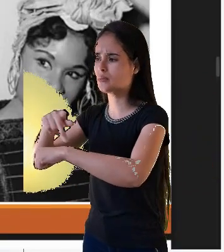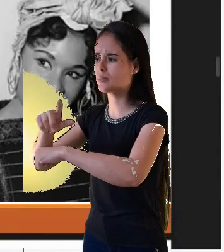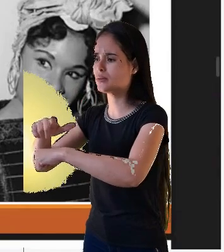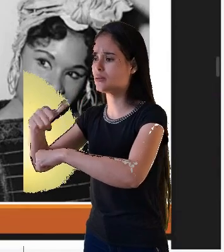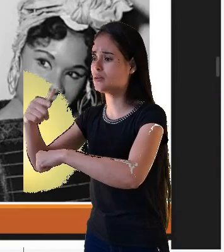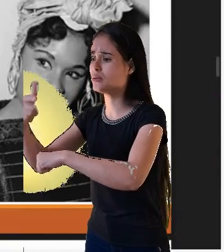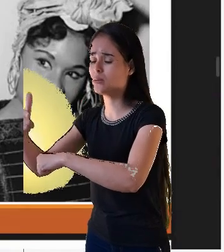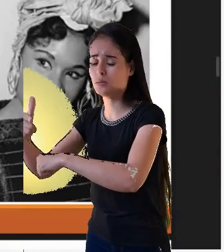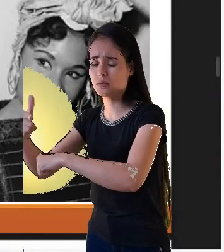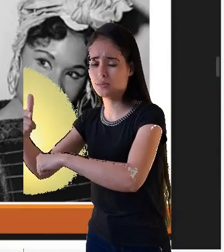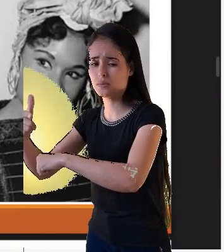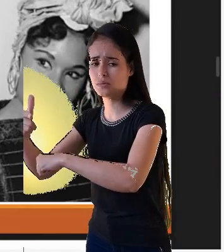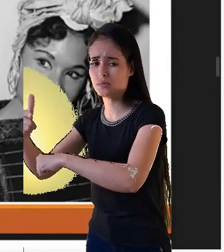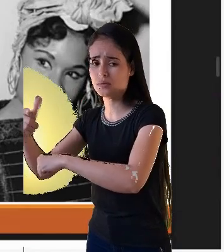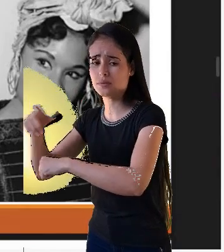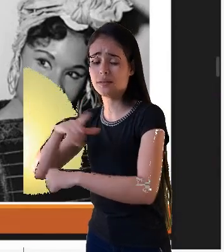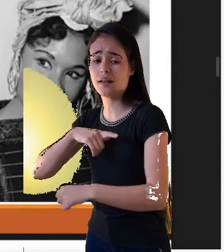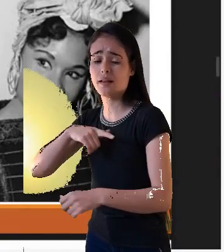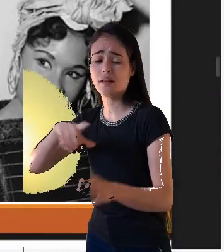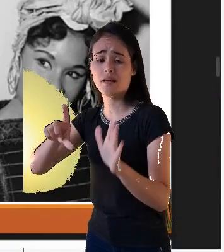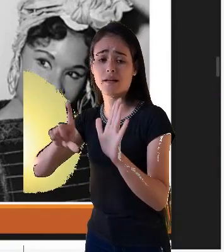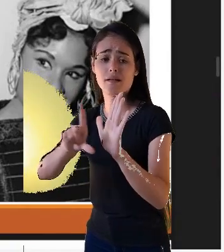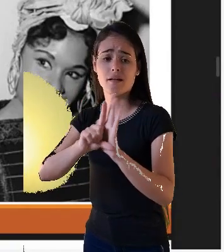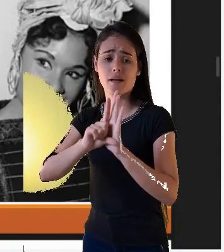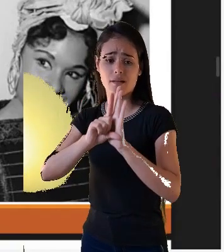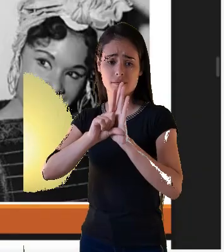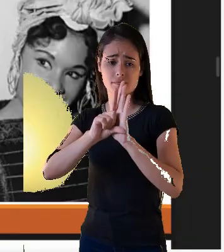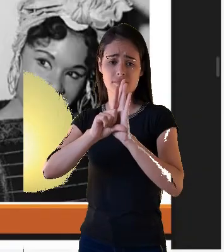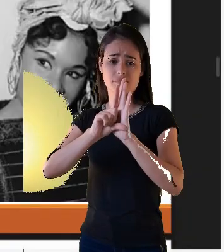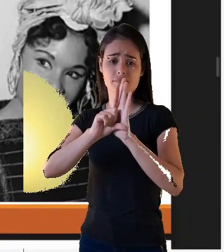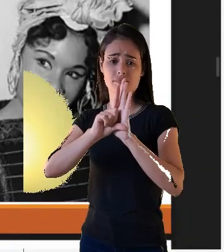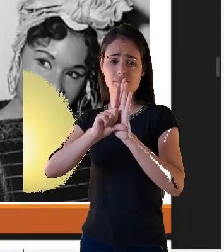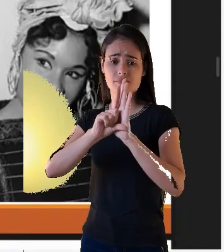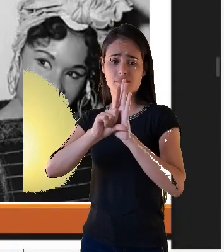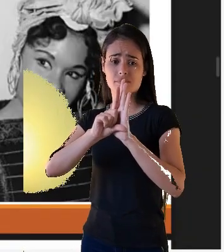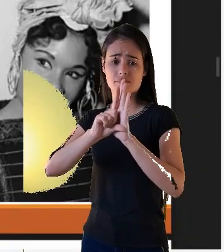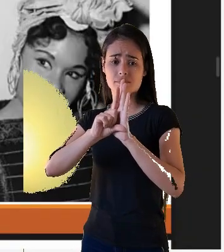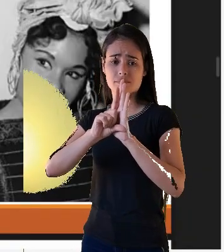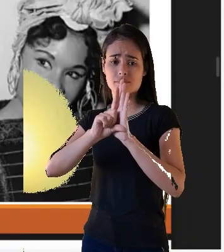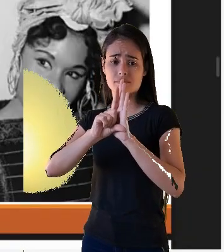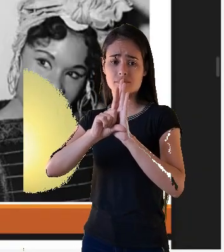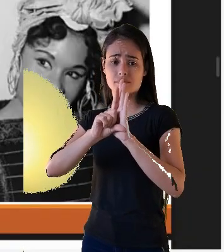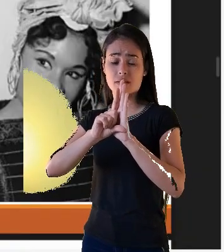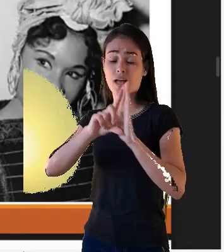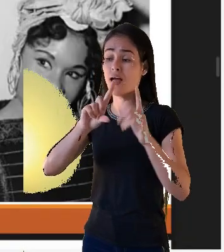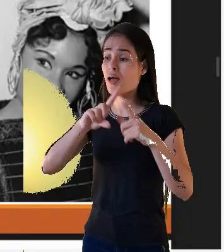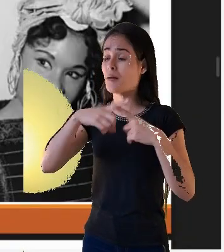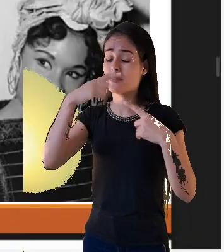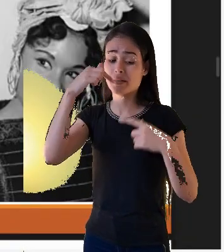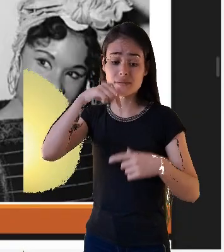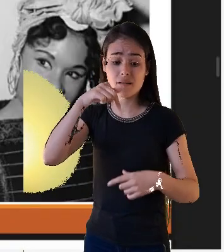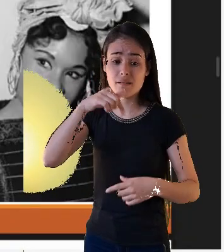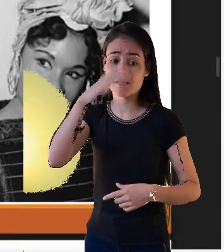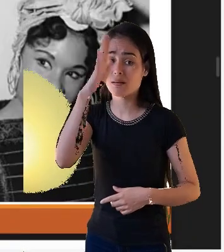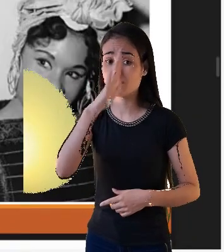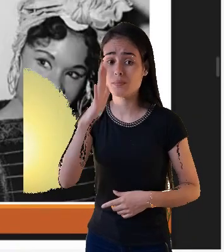Unidos quanto na África do Sul existiam leis, né,